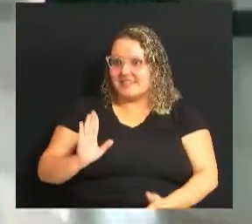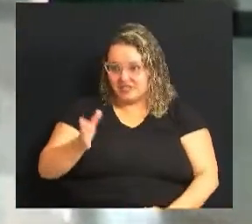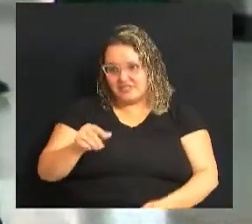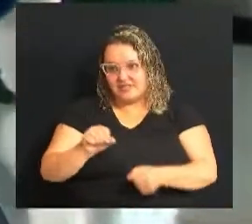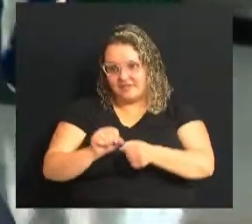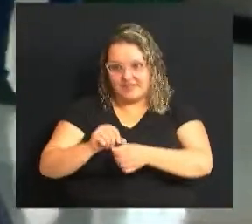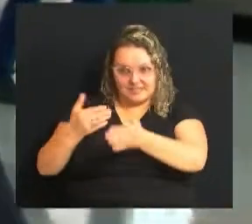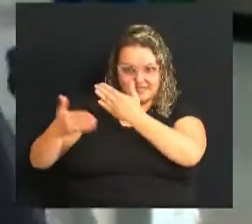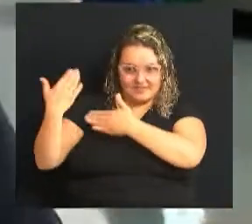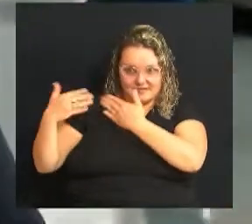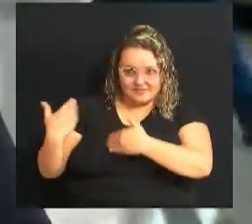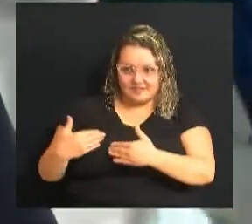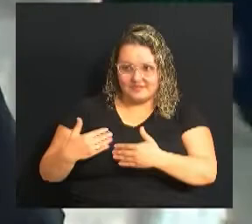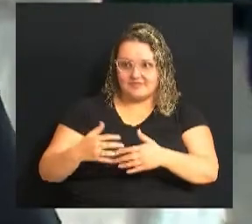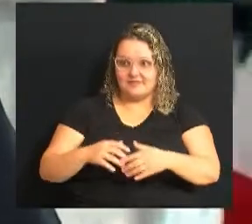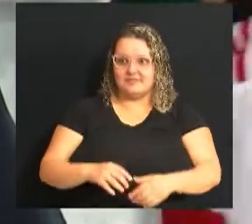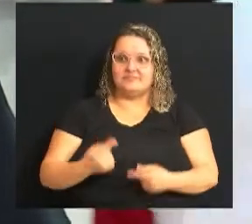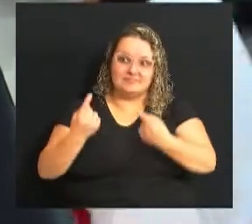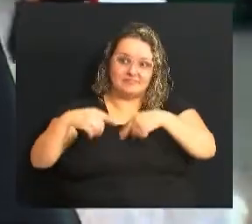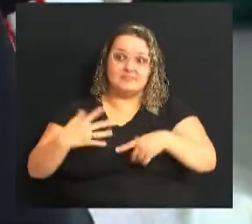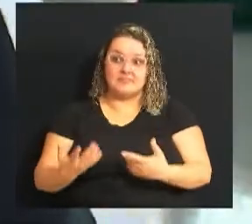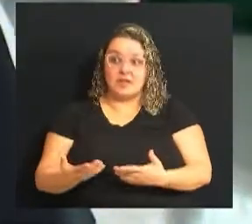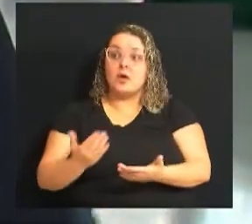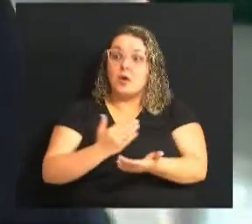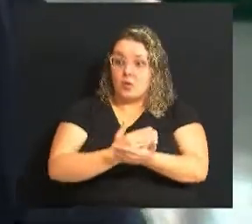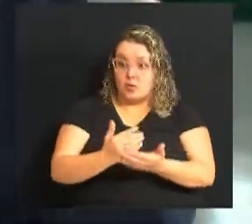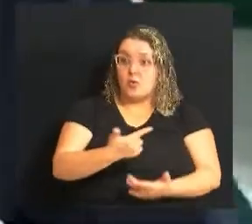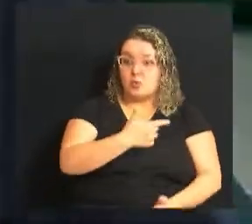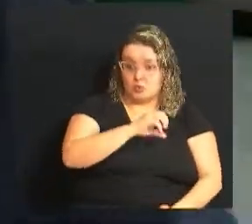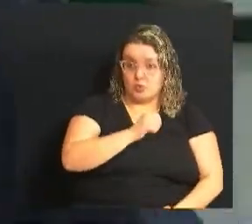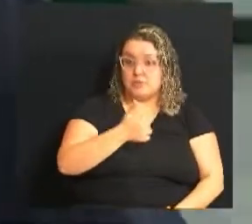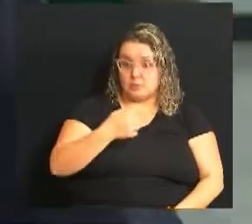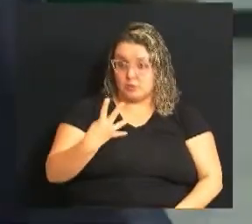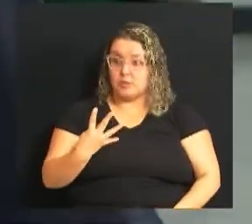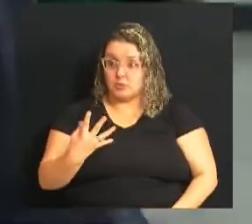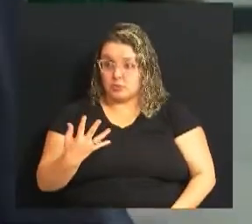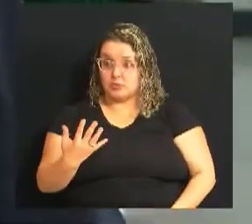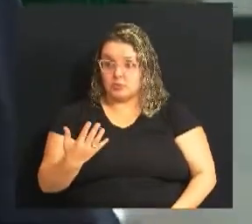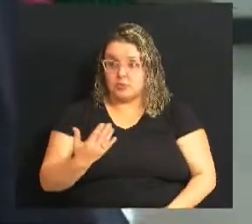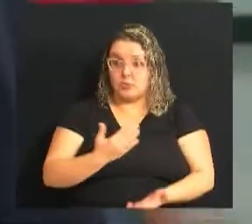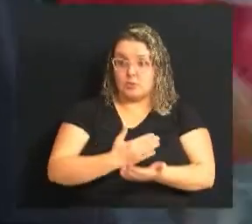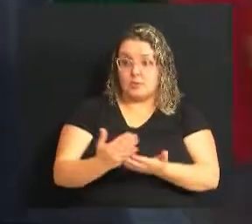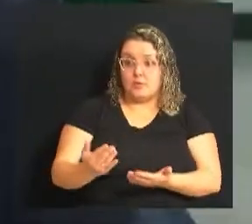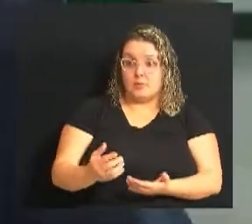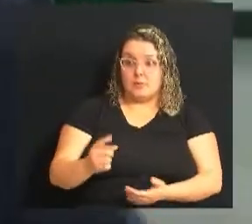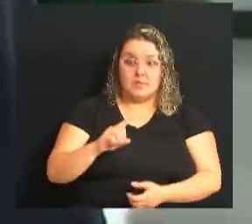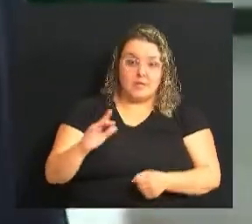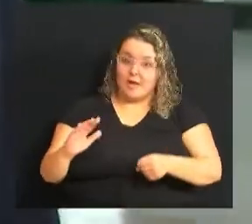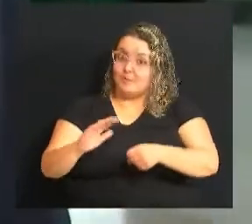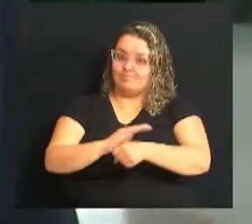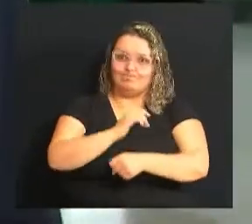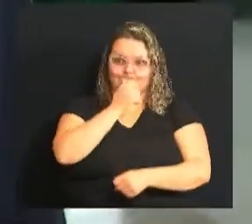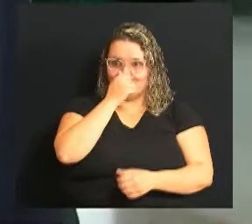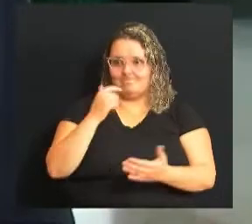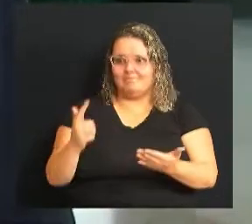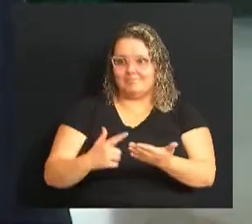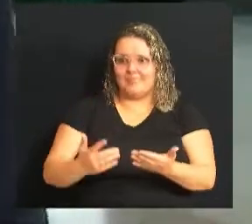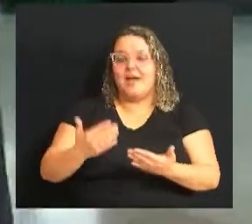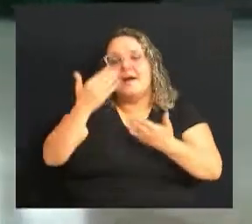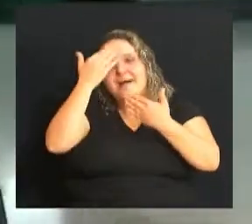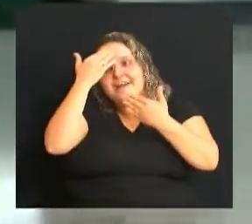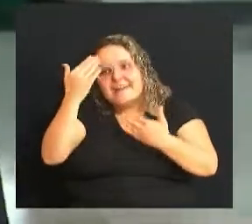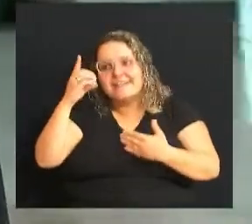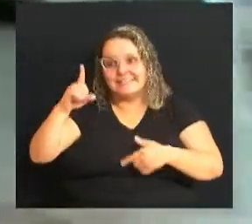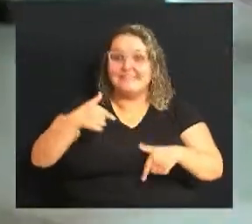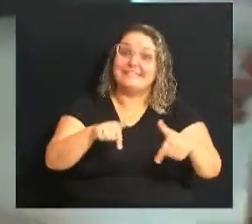nos outros campeonatos? Eu comecei em 2014. 2014, só que eu nunca completei um álbum. Aí esse ano, graças a Deus, tô trabalhando,